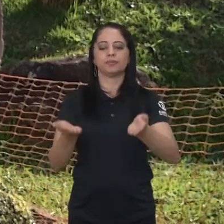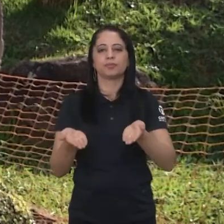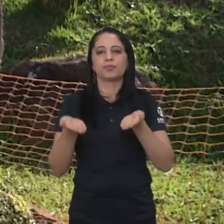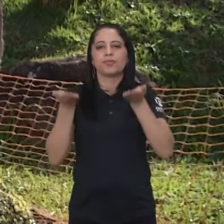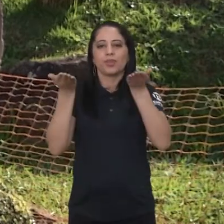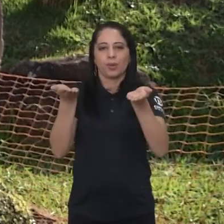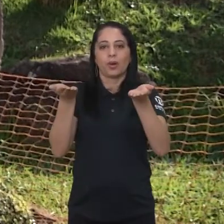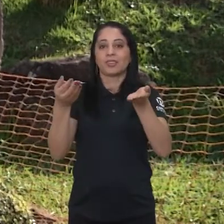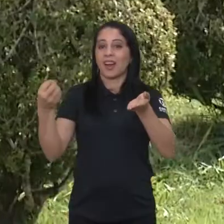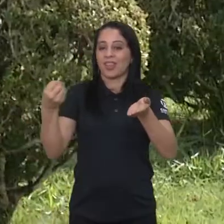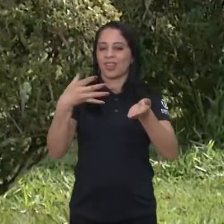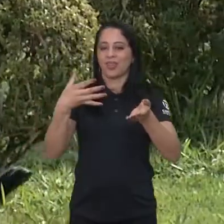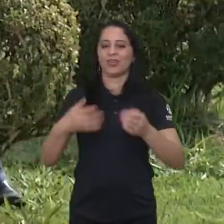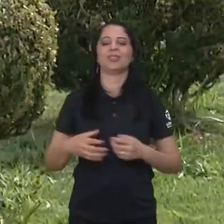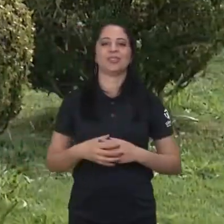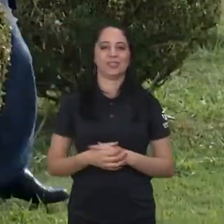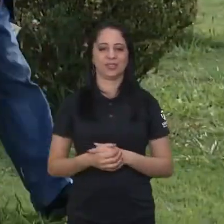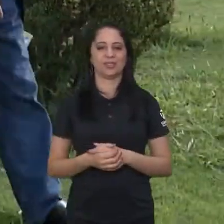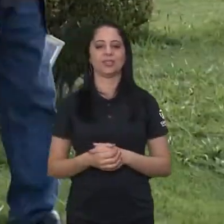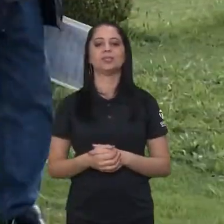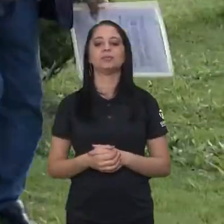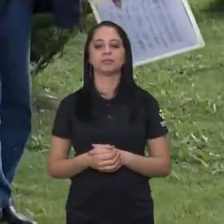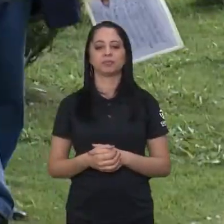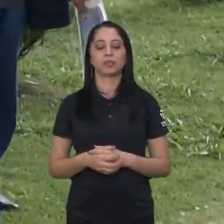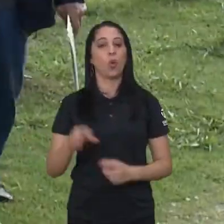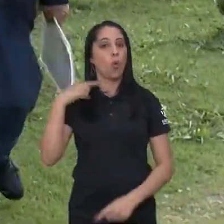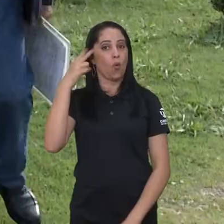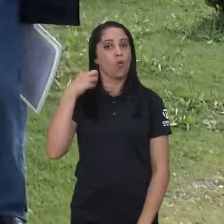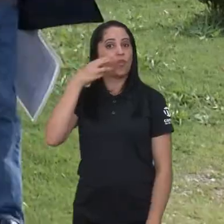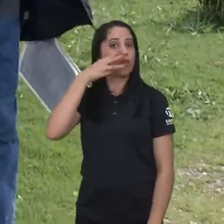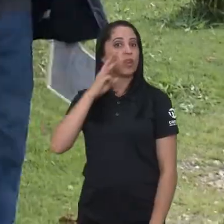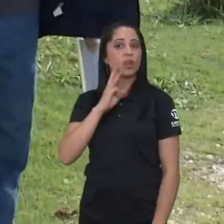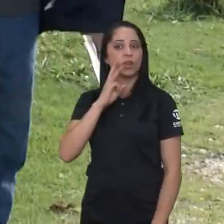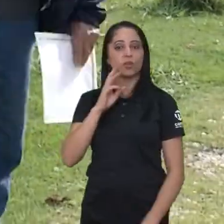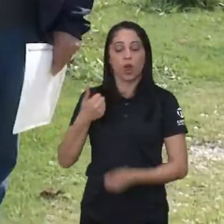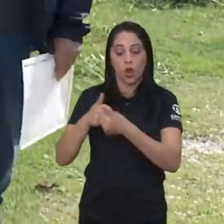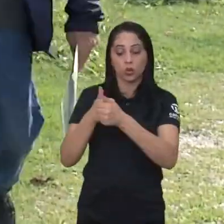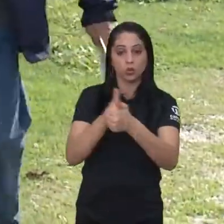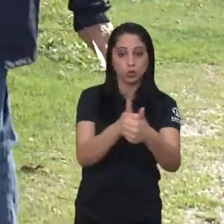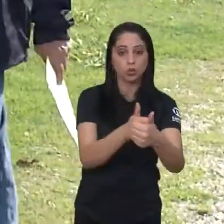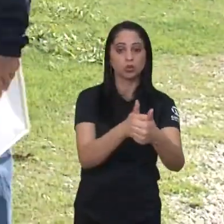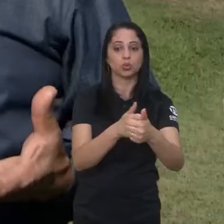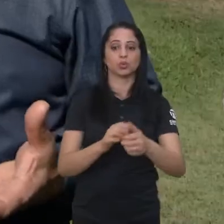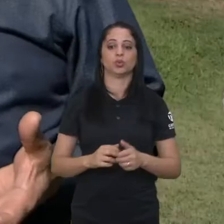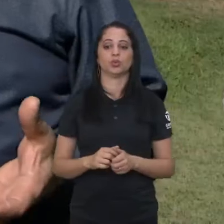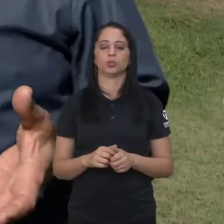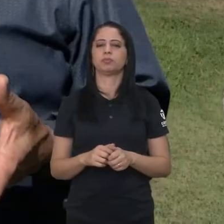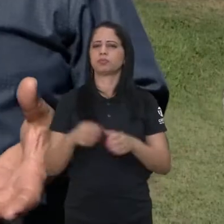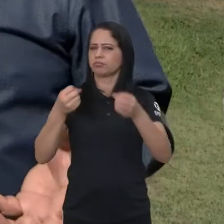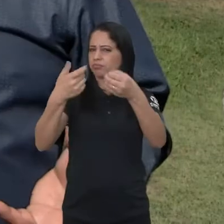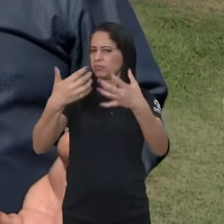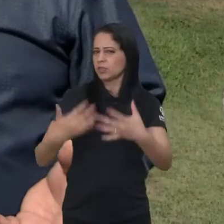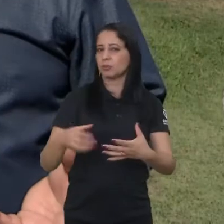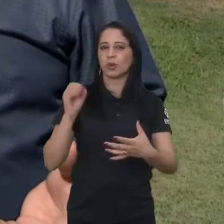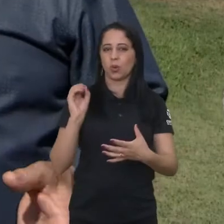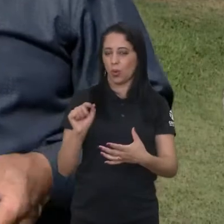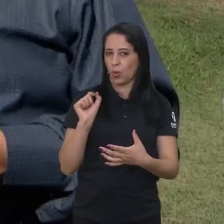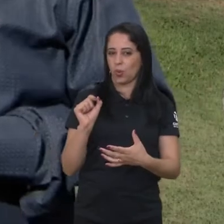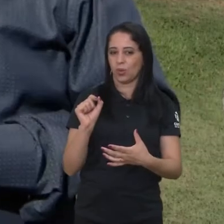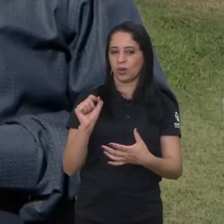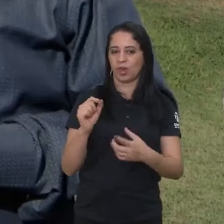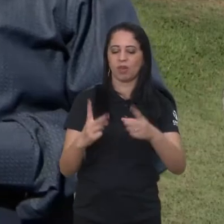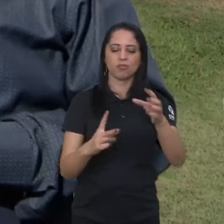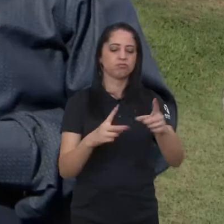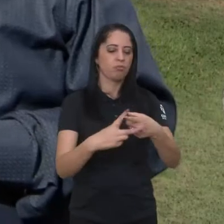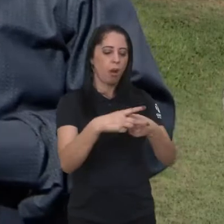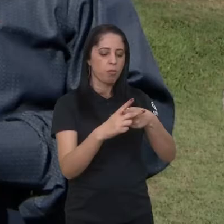como Rokorá. O vereador Walter Hayashi esteve no local acompanhando as obras. Ele comentou que os trabalhos de